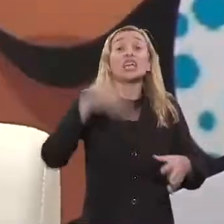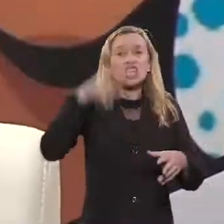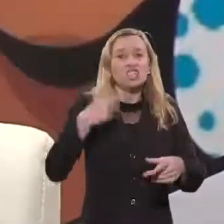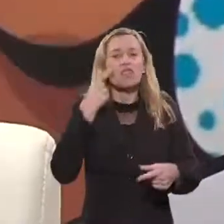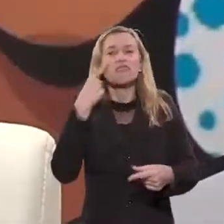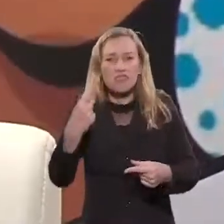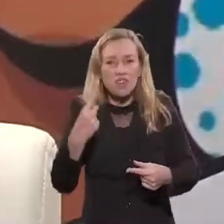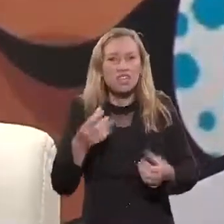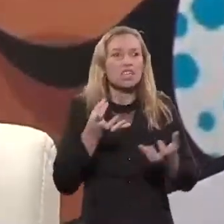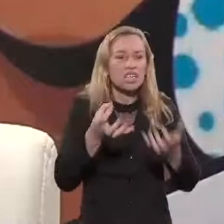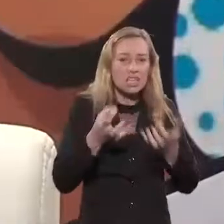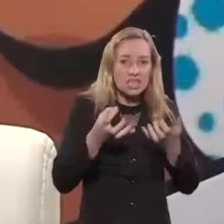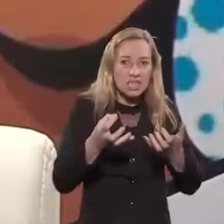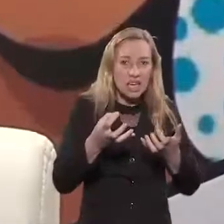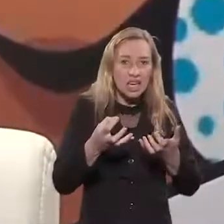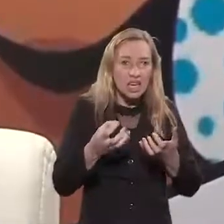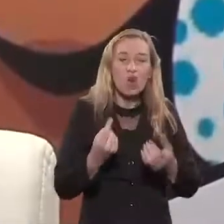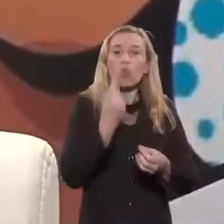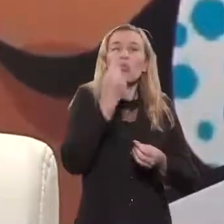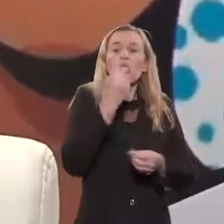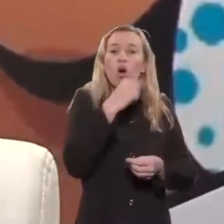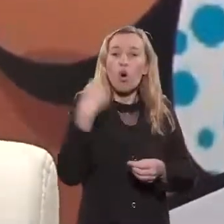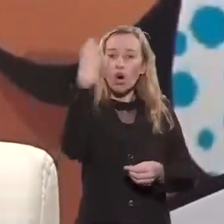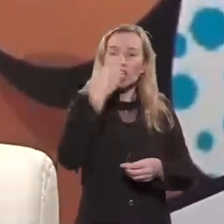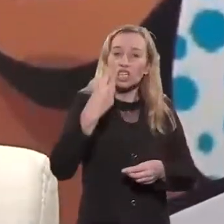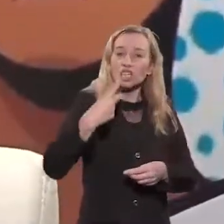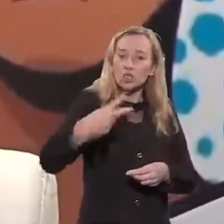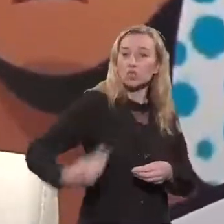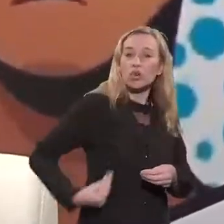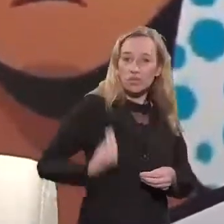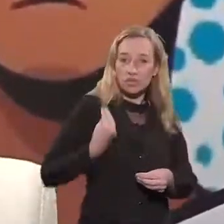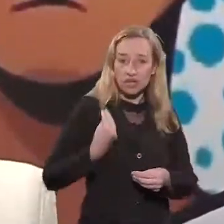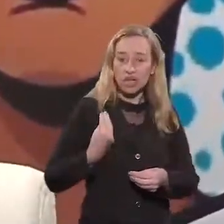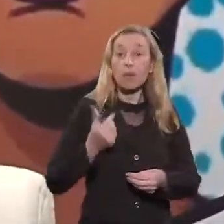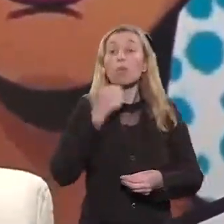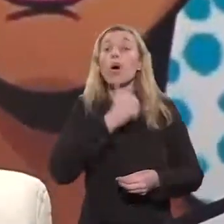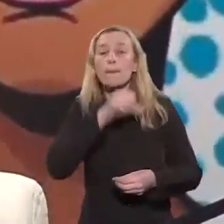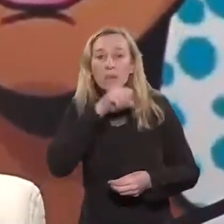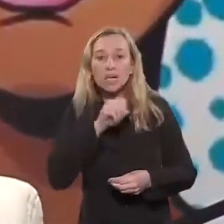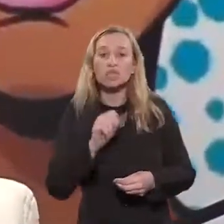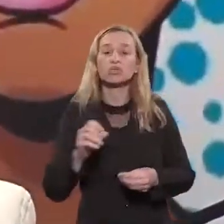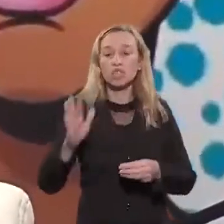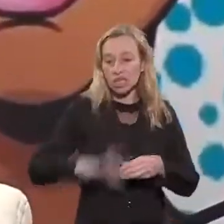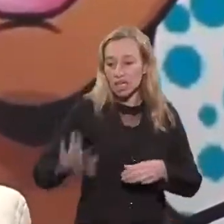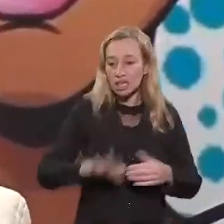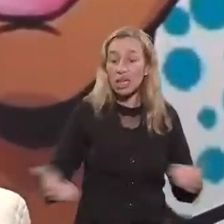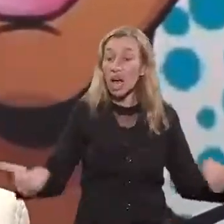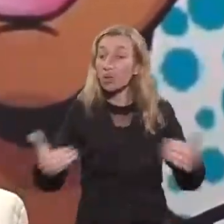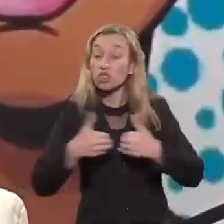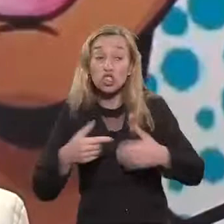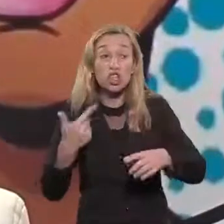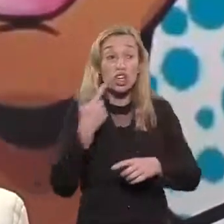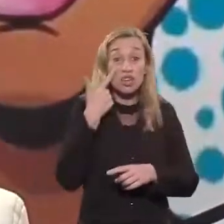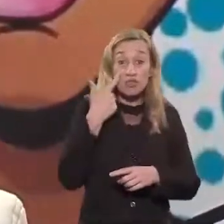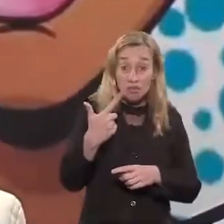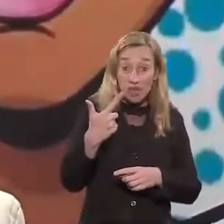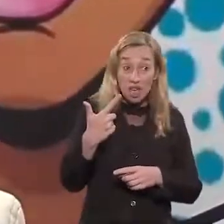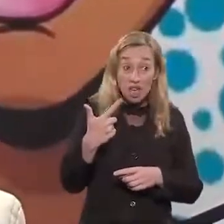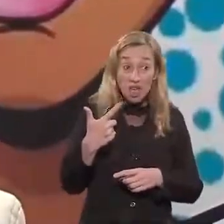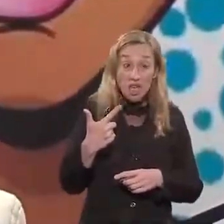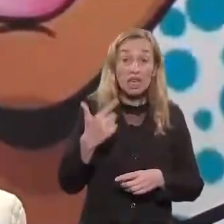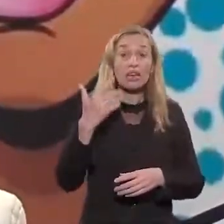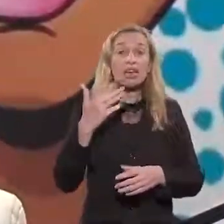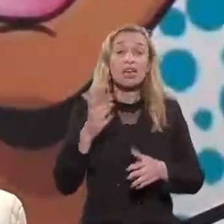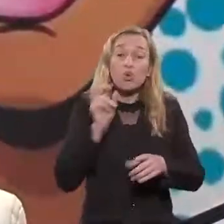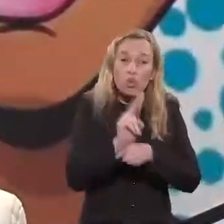estiver assistindo, se quiser doar 1 hora da sua vida, da sua semana, para uma mãe de uma criança autista poder ter um